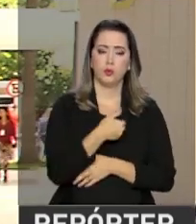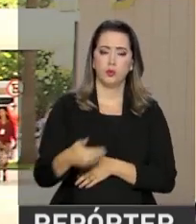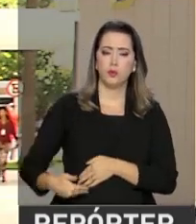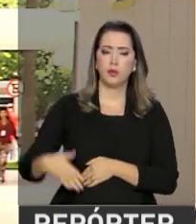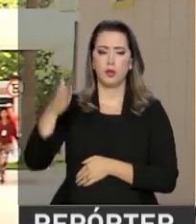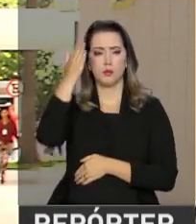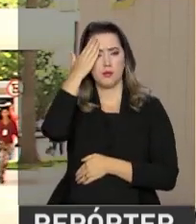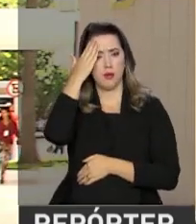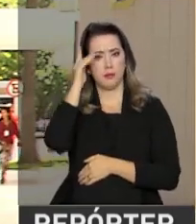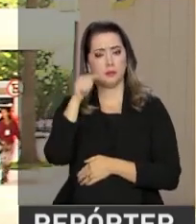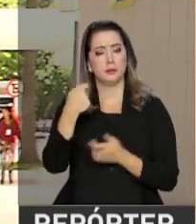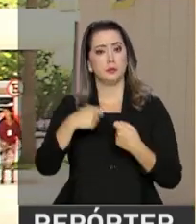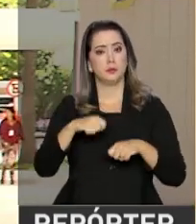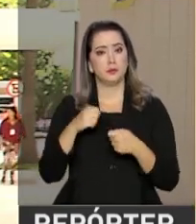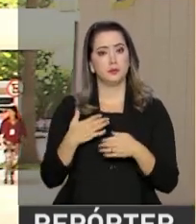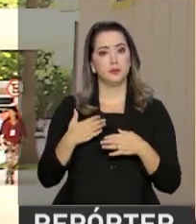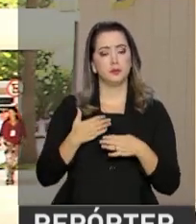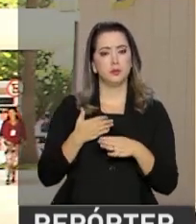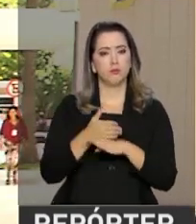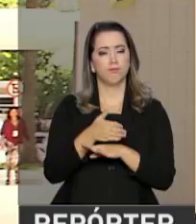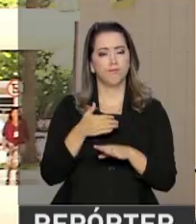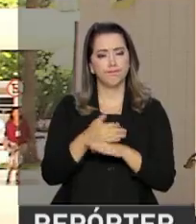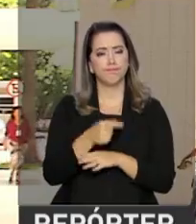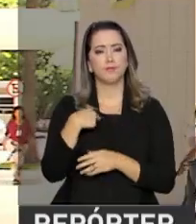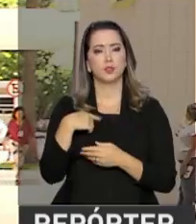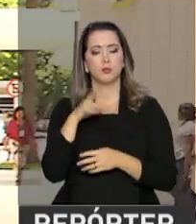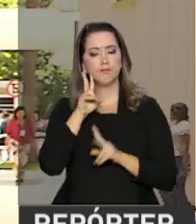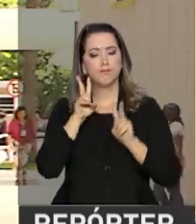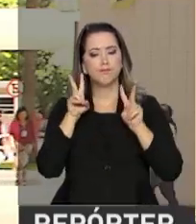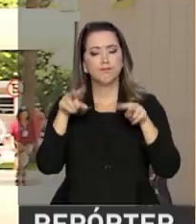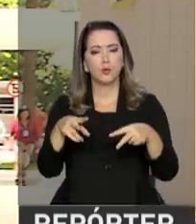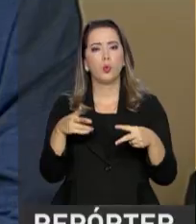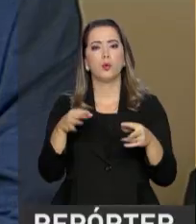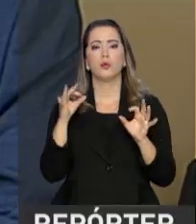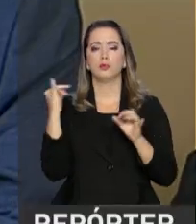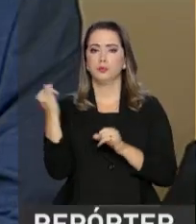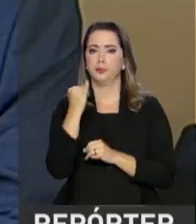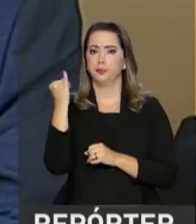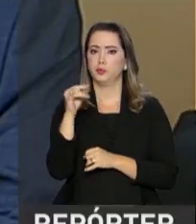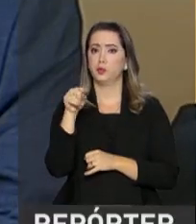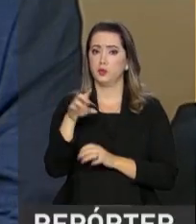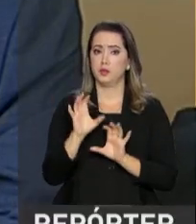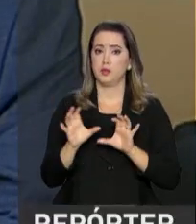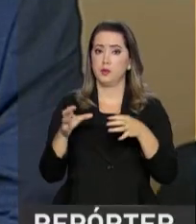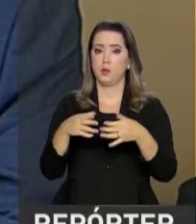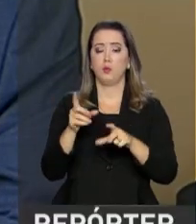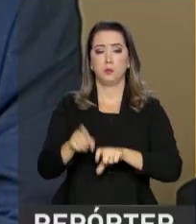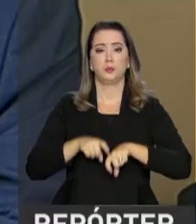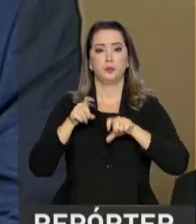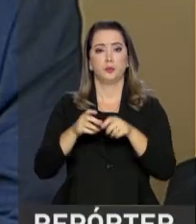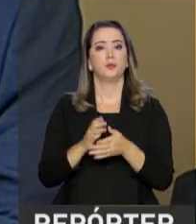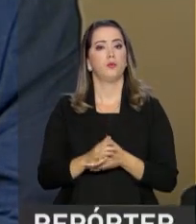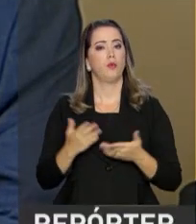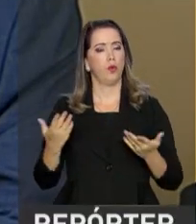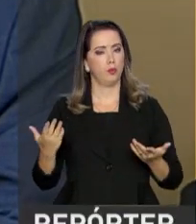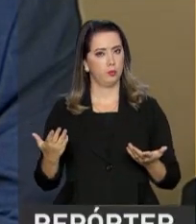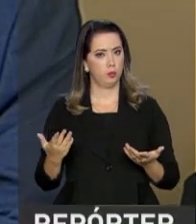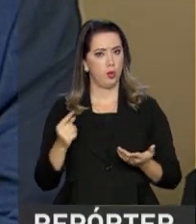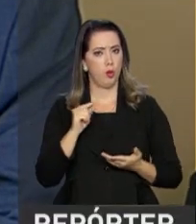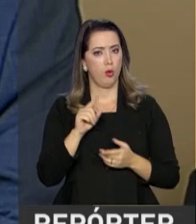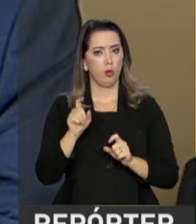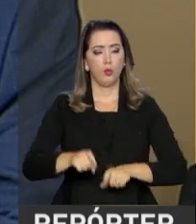sabe que precisa continuar a dar atenção especial a esse setor o agronegócio vai muito bem tá indo muito bem